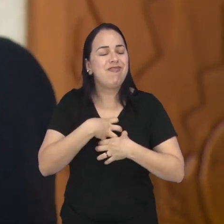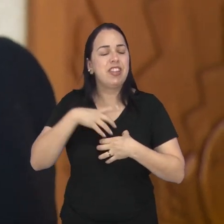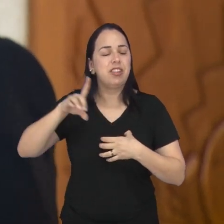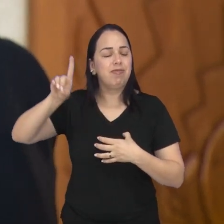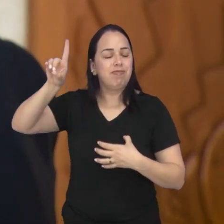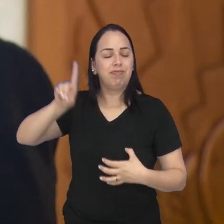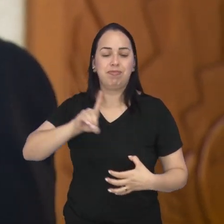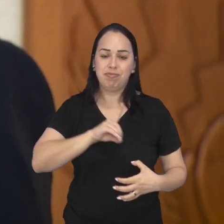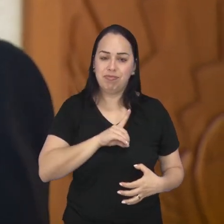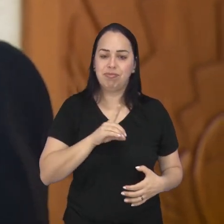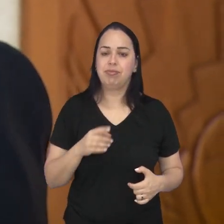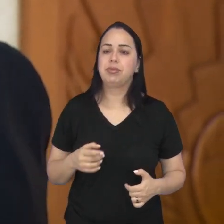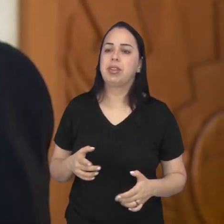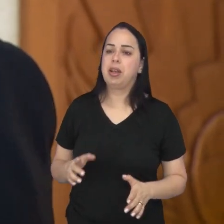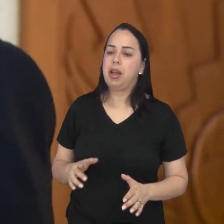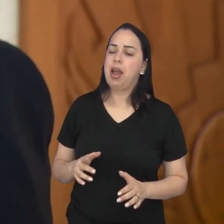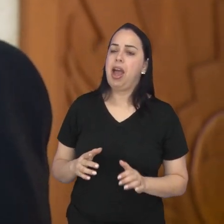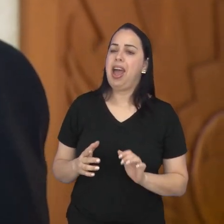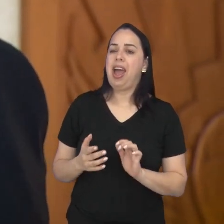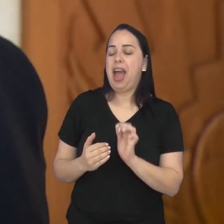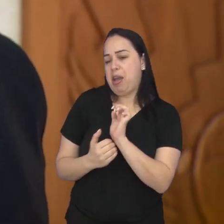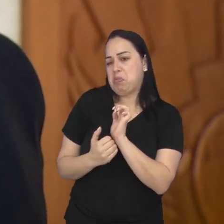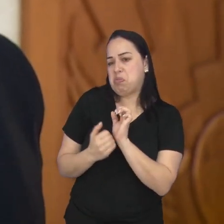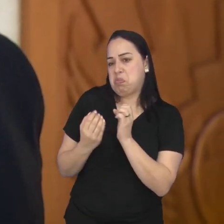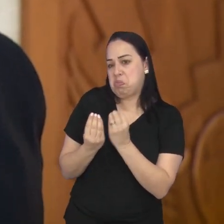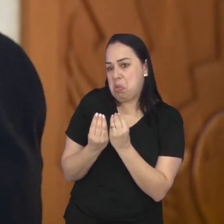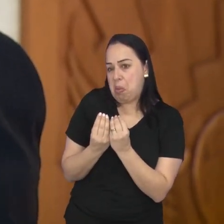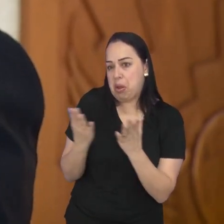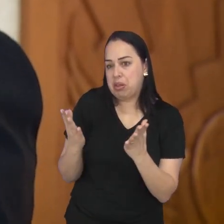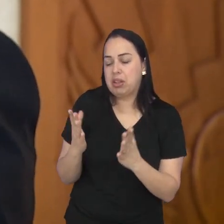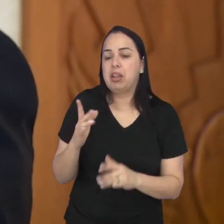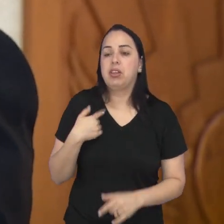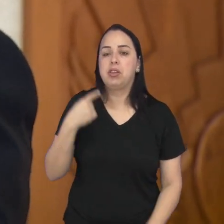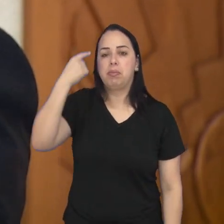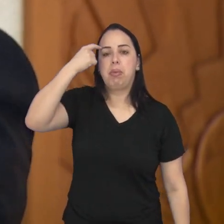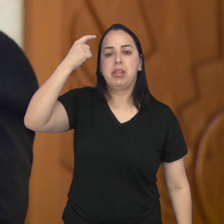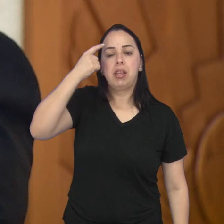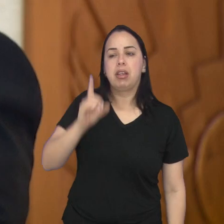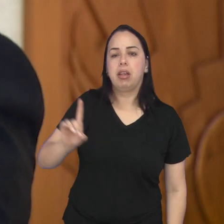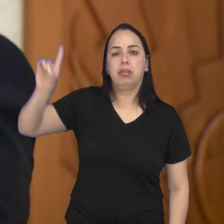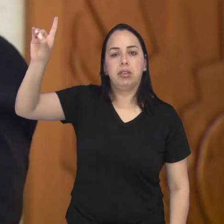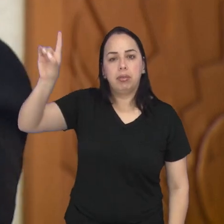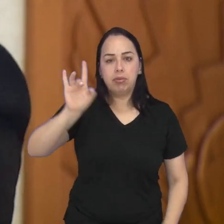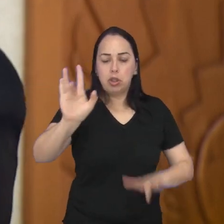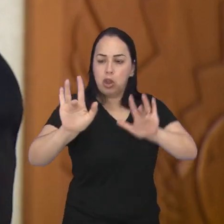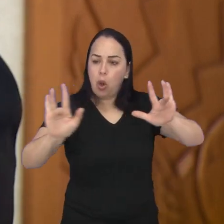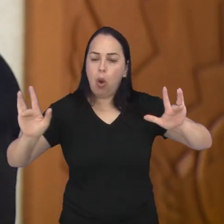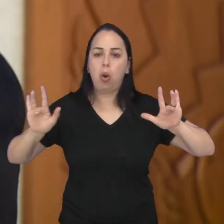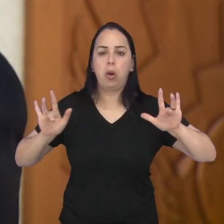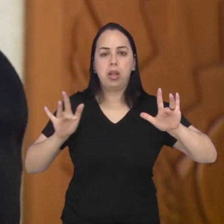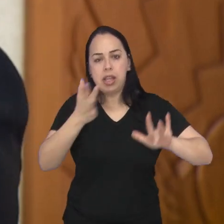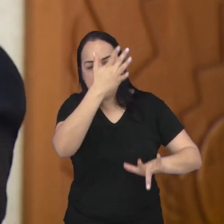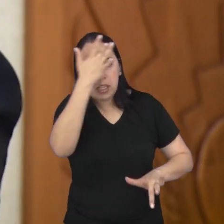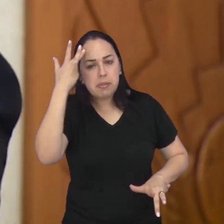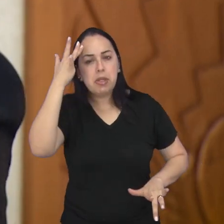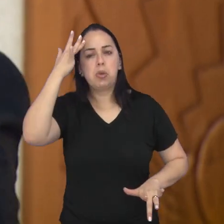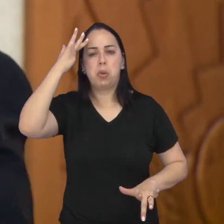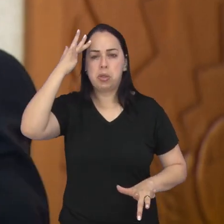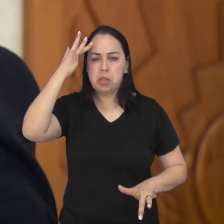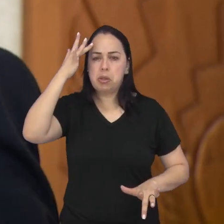uma questão até misteriosa, sabe? A gente pensa, a gente acredita que é Deus que toca mais no coração